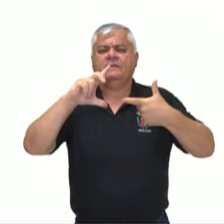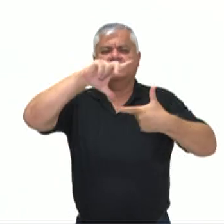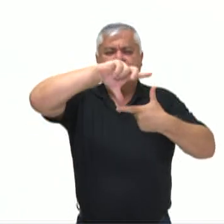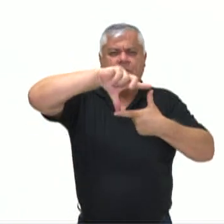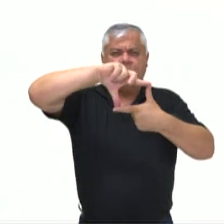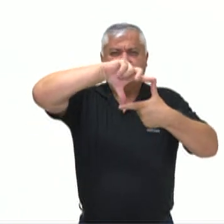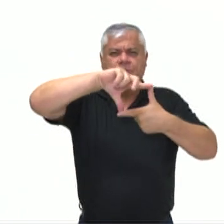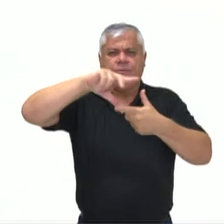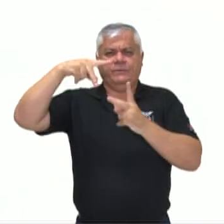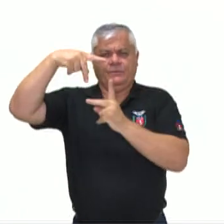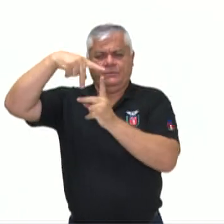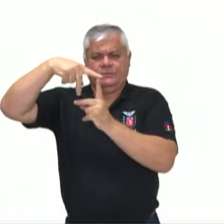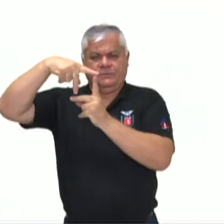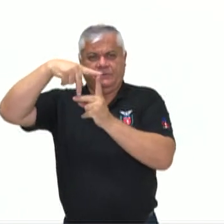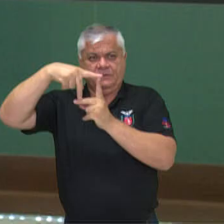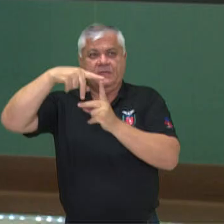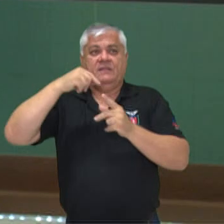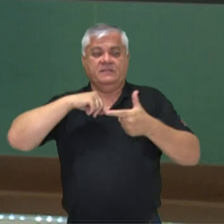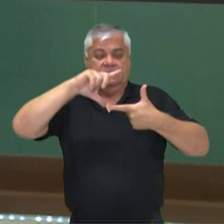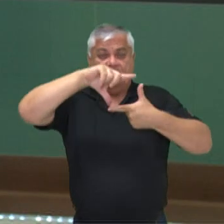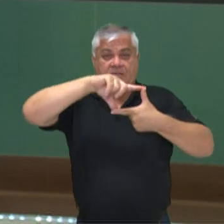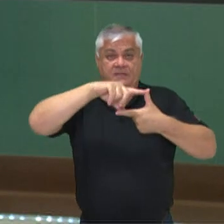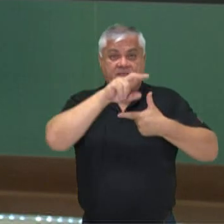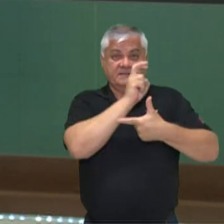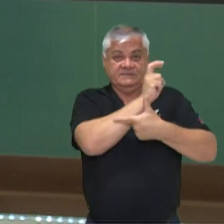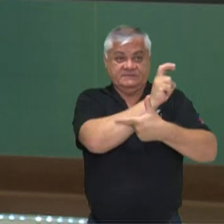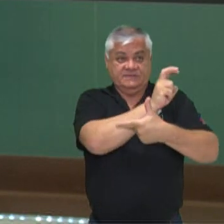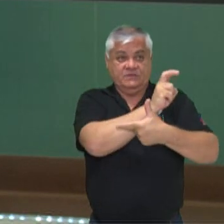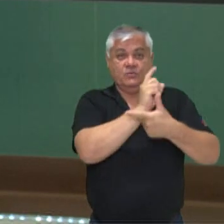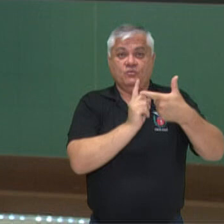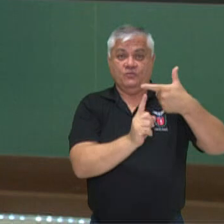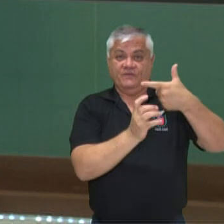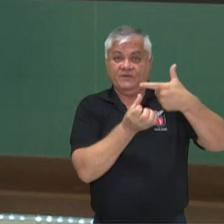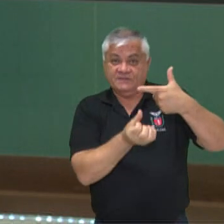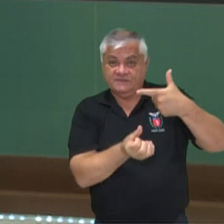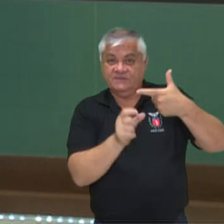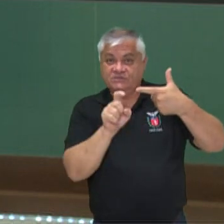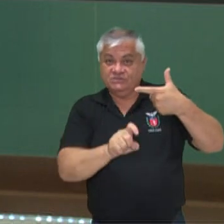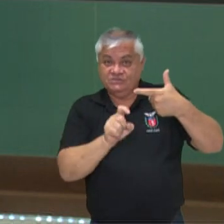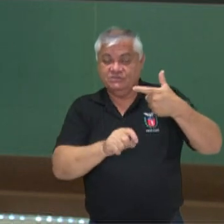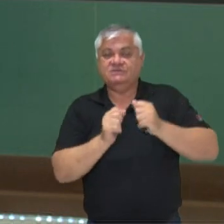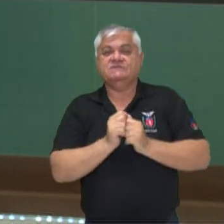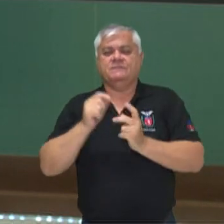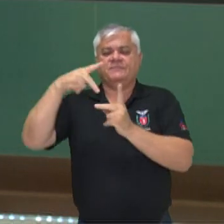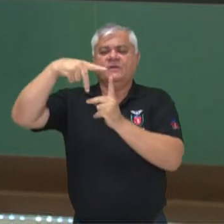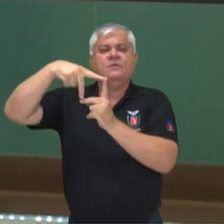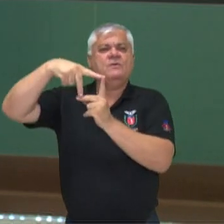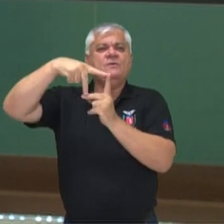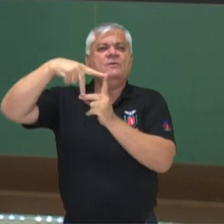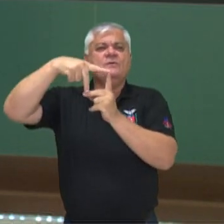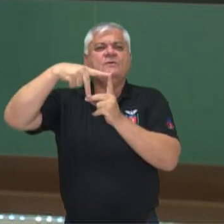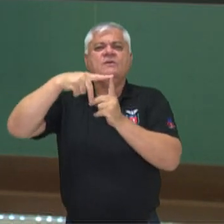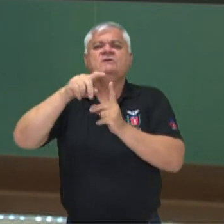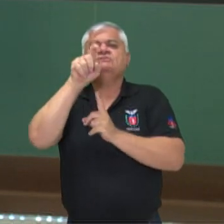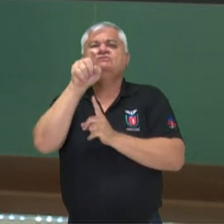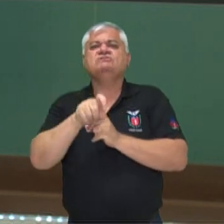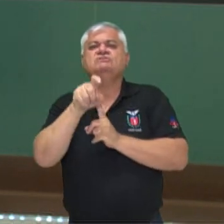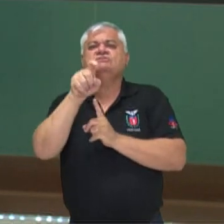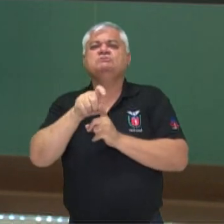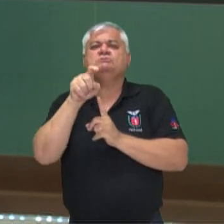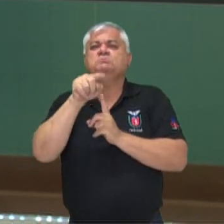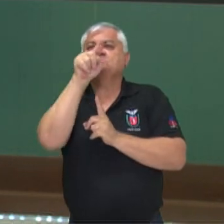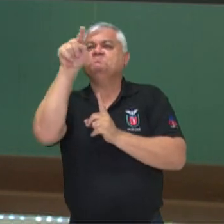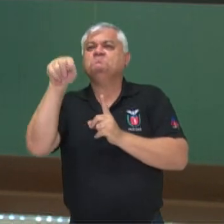responda as questões. Então, eu tenho um retângulo de 5 por 1,6x e eu tenho um quadrado x por